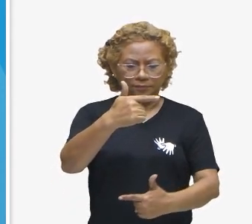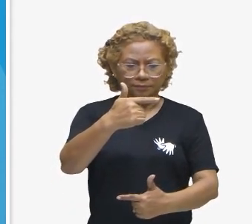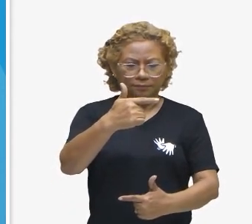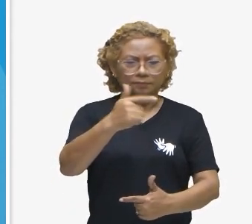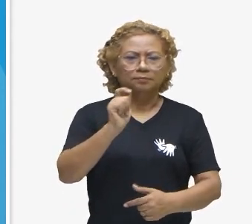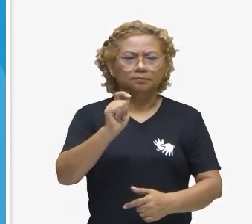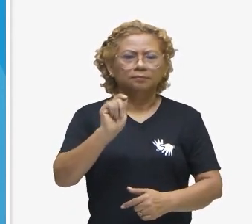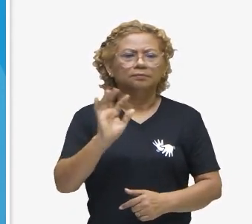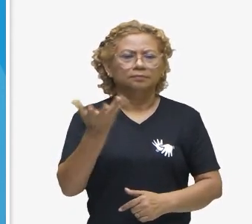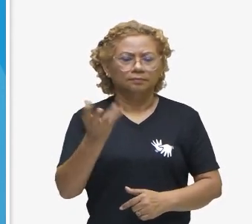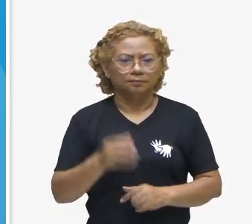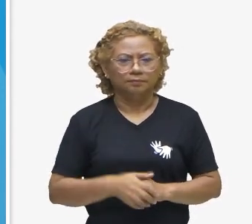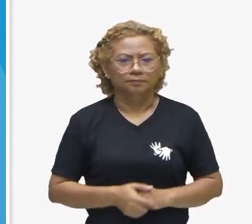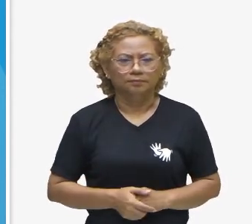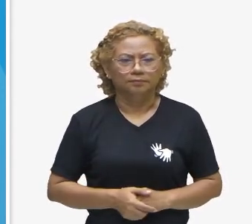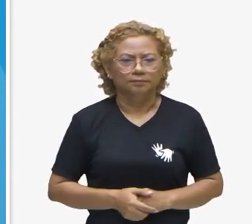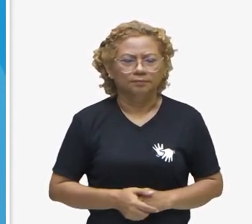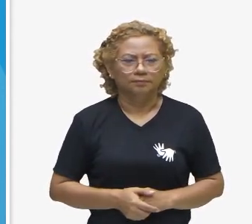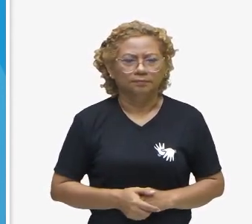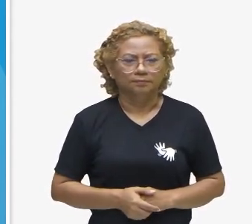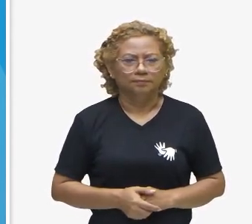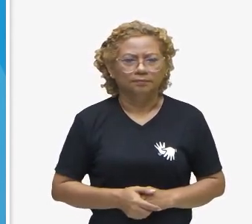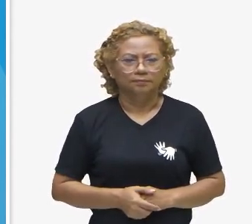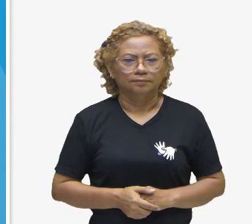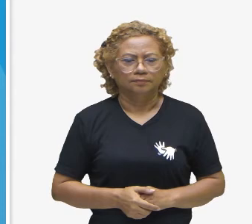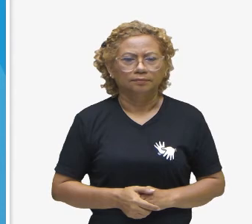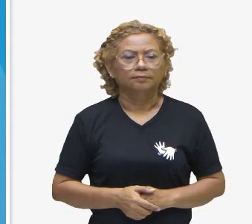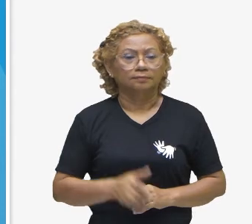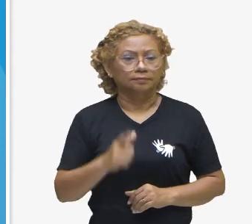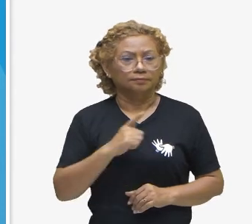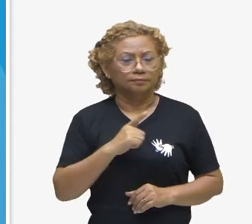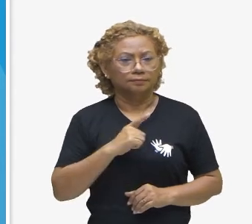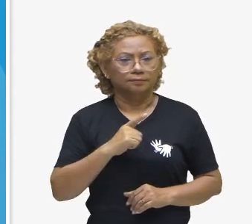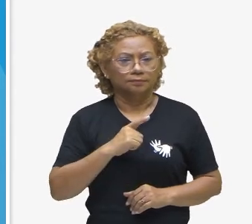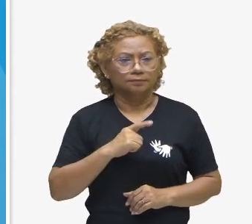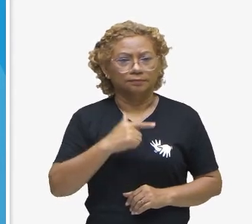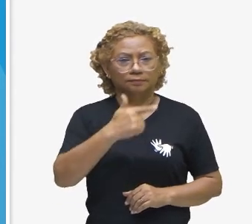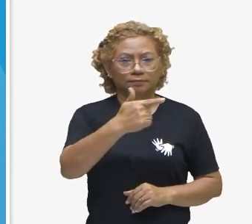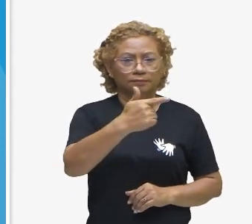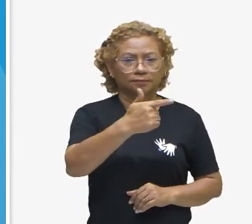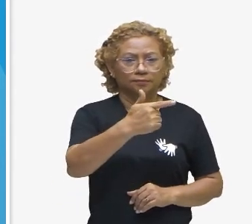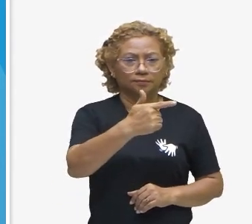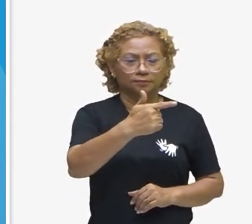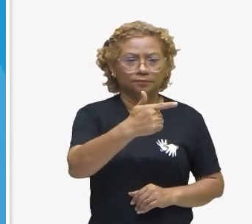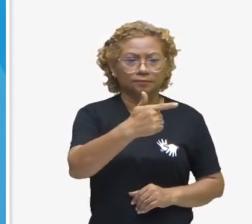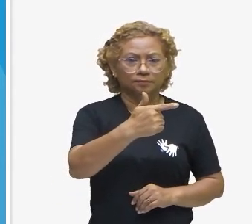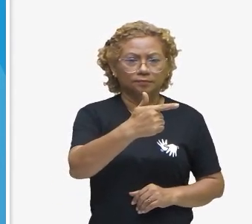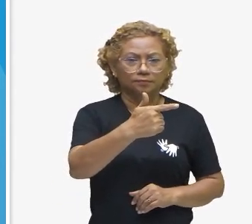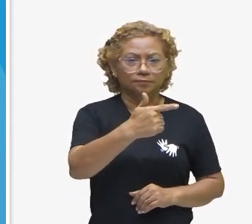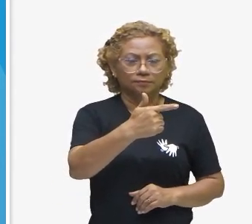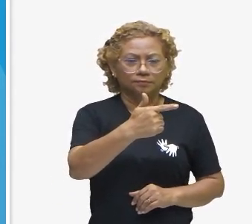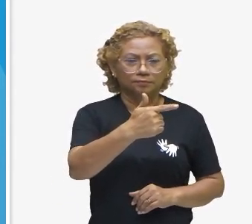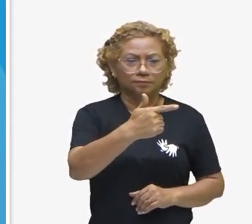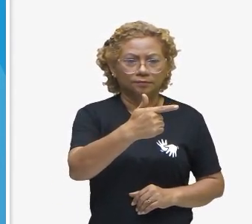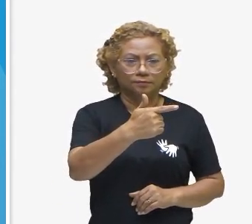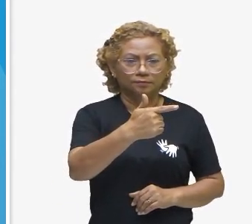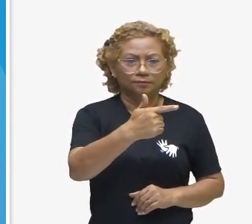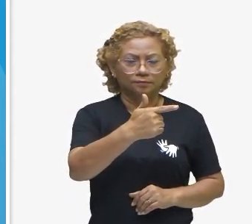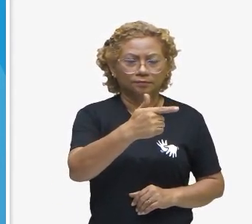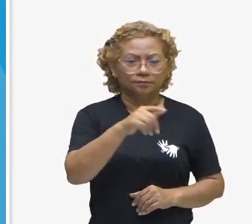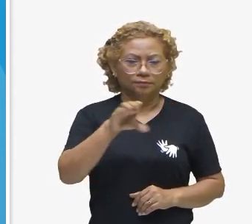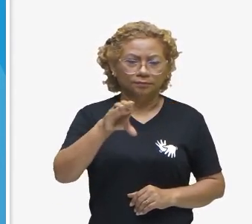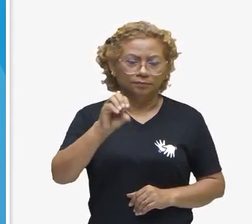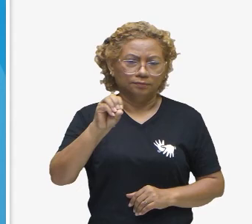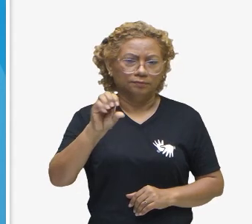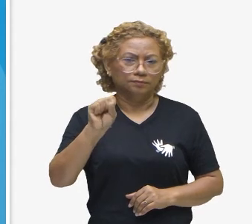ver o exemplo. Temos aqui, olha, a função 2 cosseno de 3x.